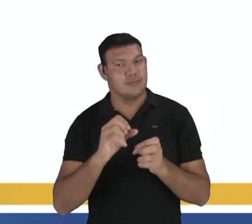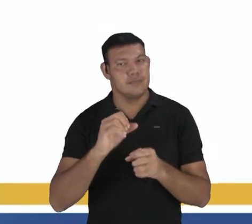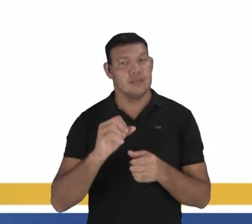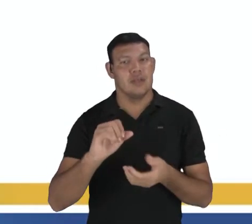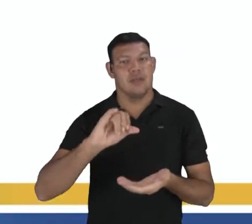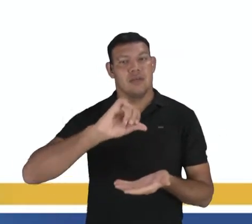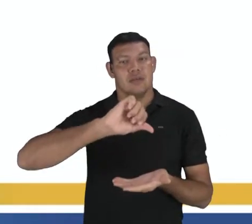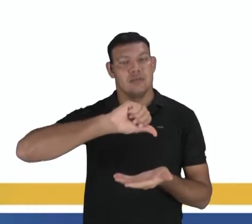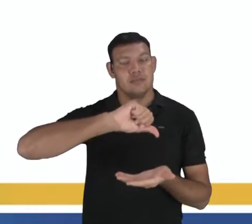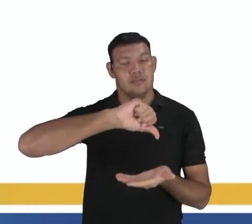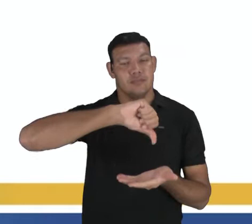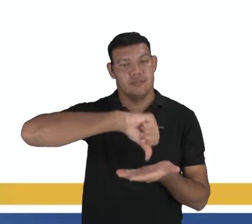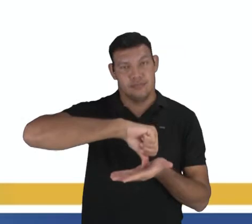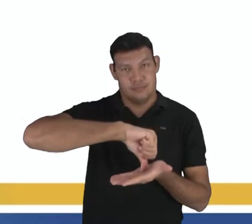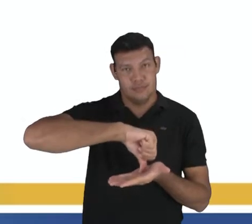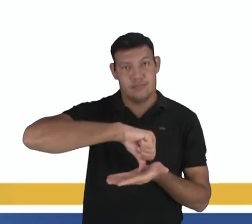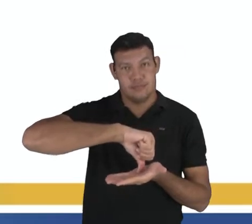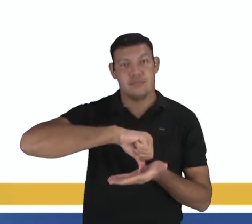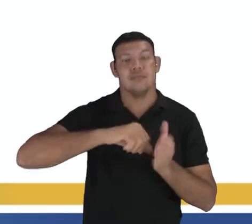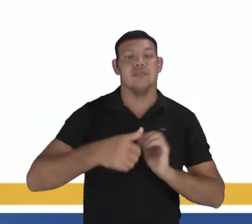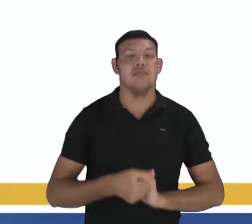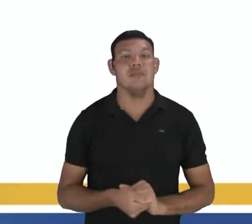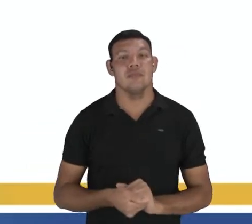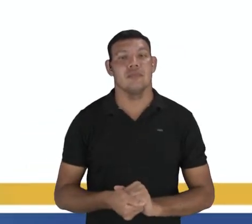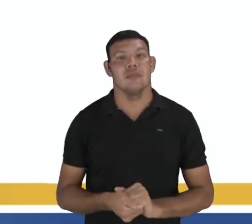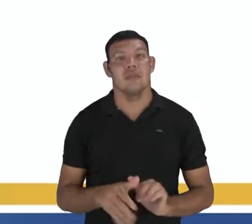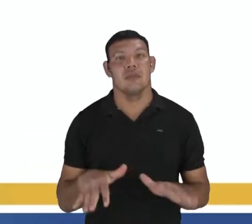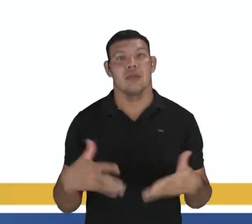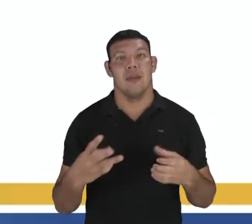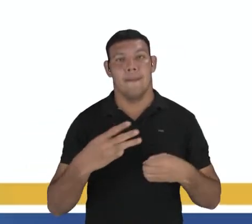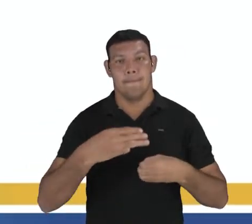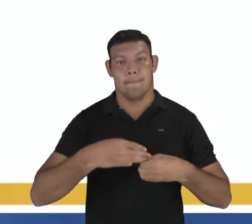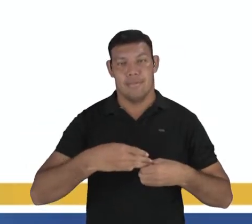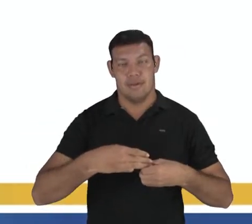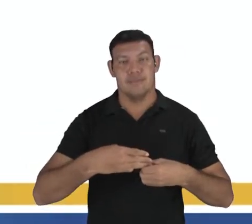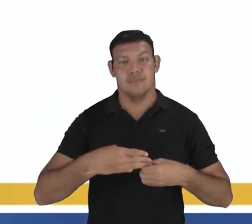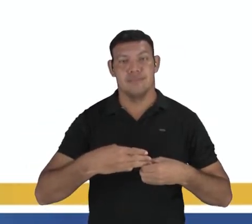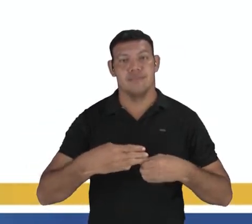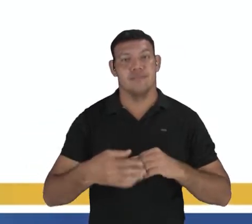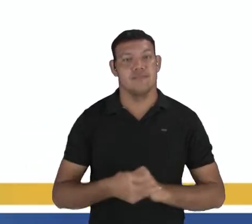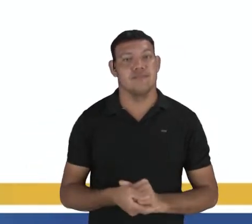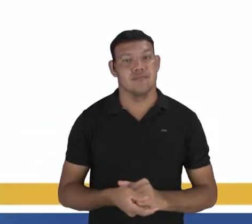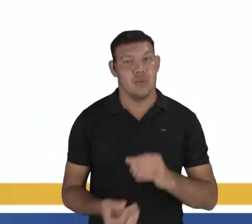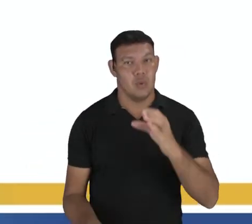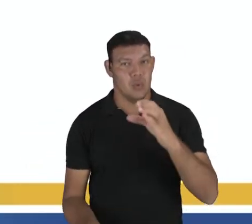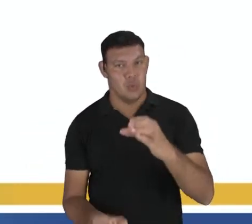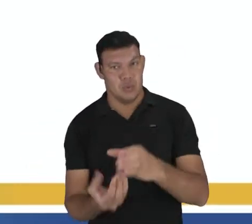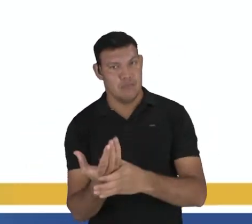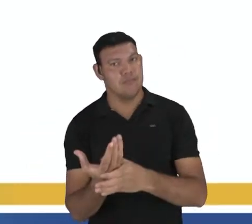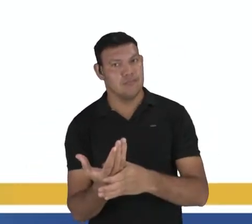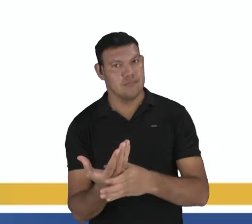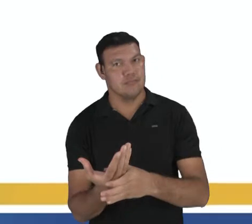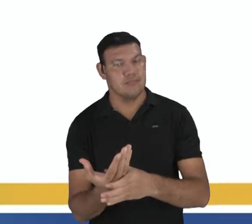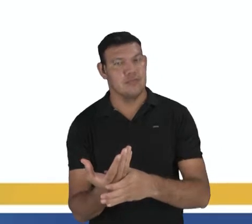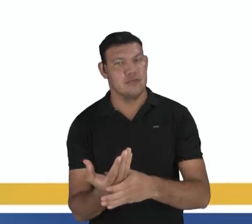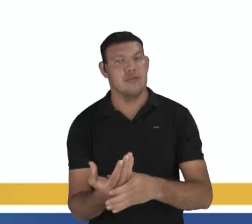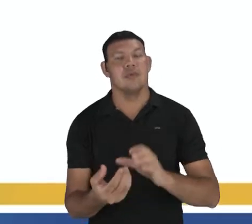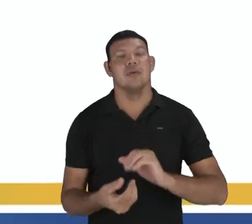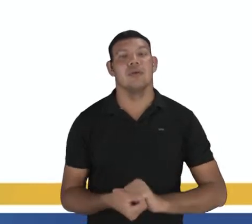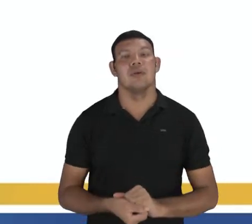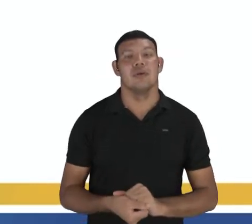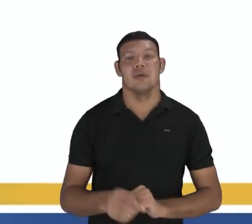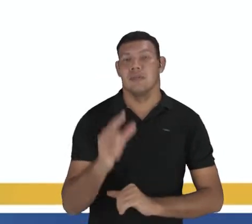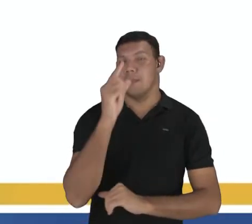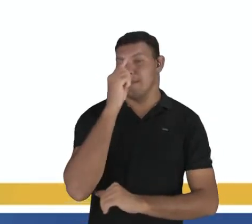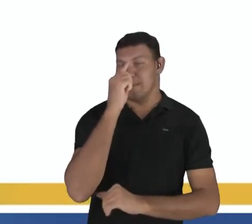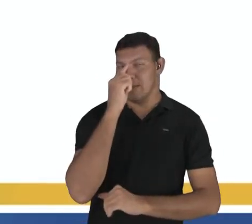tá? E aí a gente vai ter, então, a Mesopotâmia, né? Como eu disse para vocês, de origem grega esse nome, quer dizer terra entre os